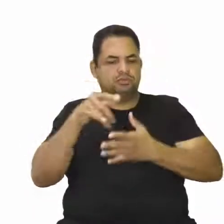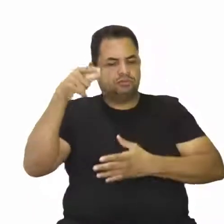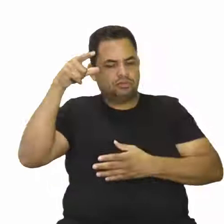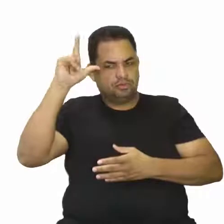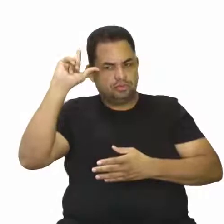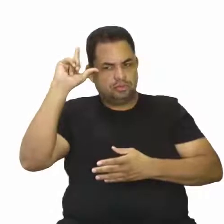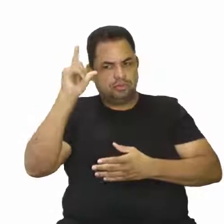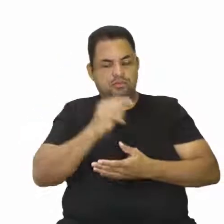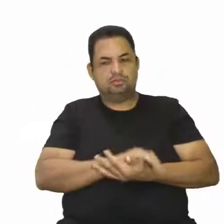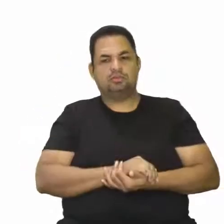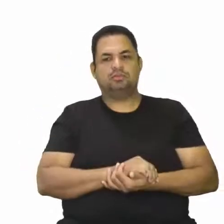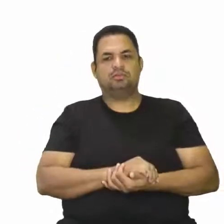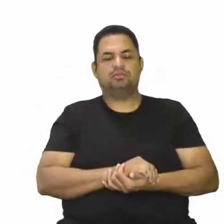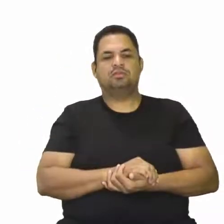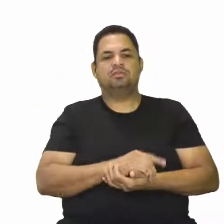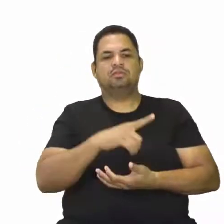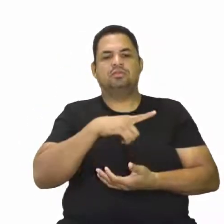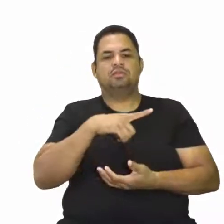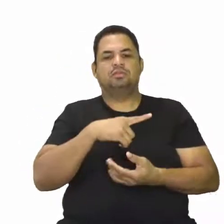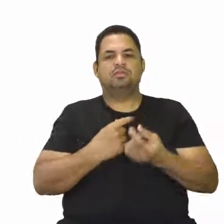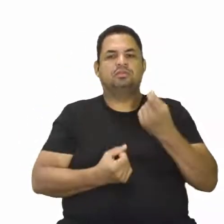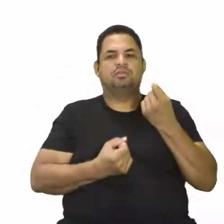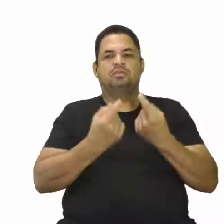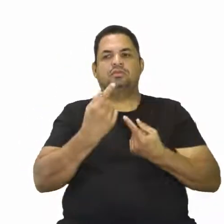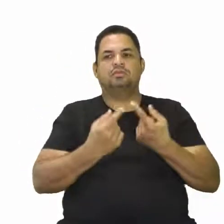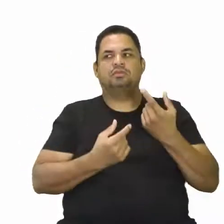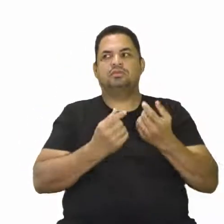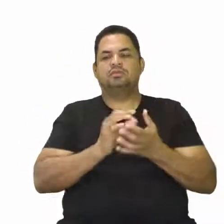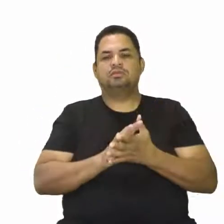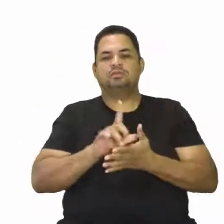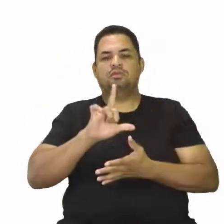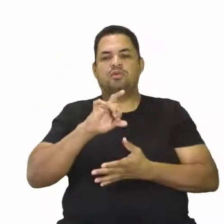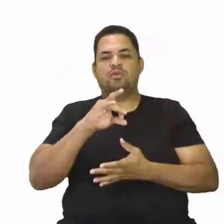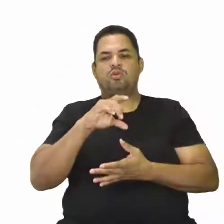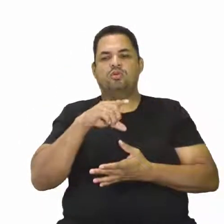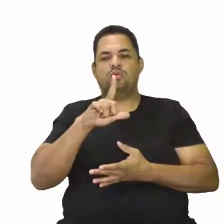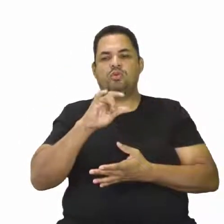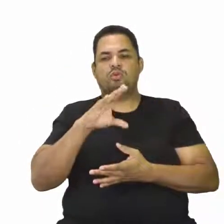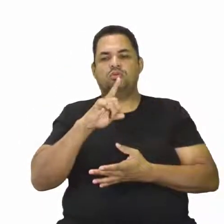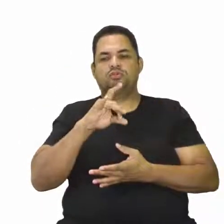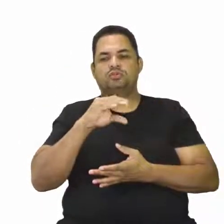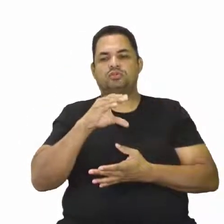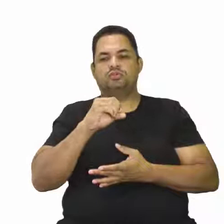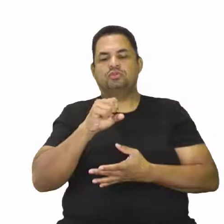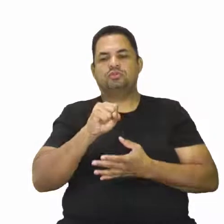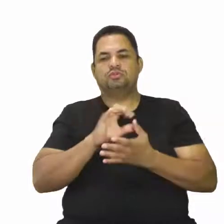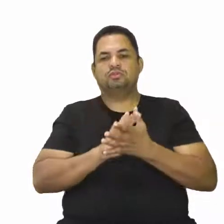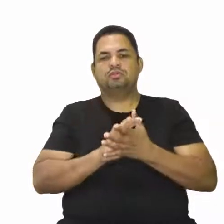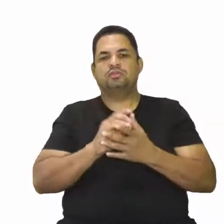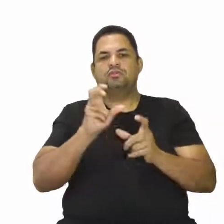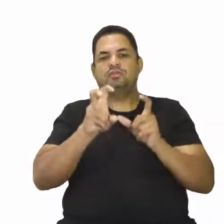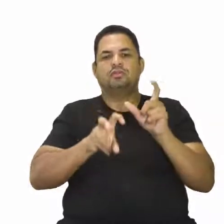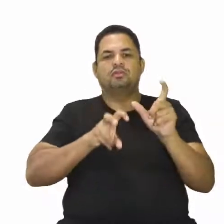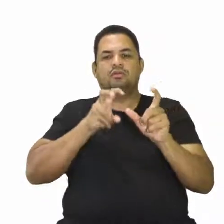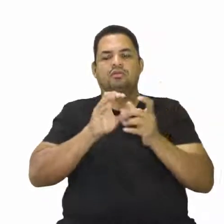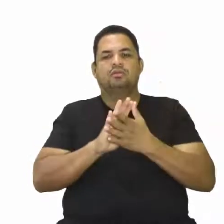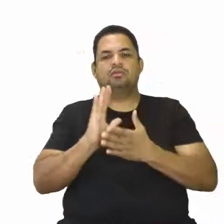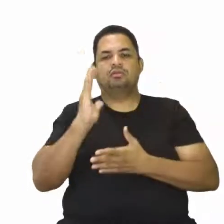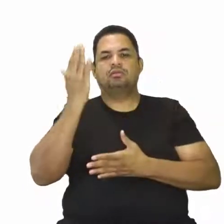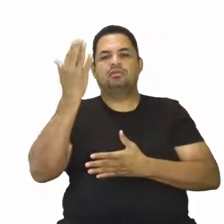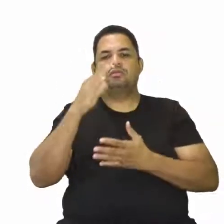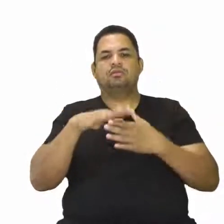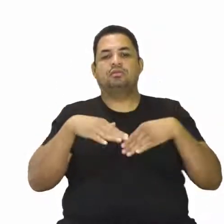certo? Temos aqui algumas locuções adverbiais de tempo.